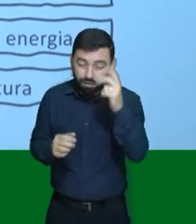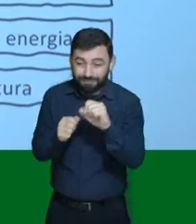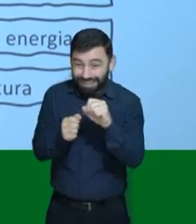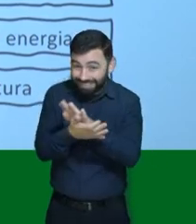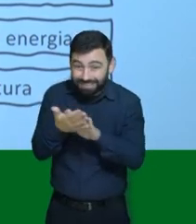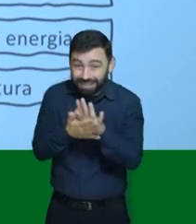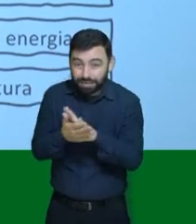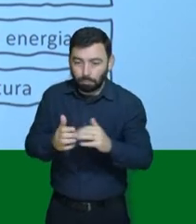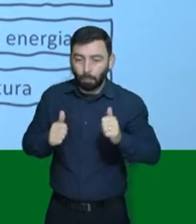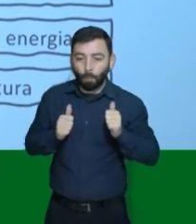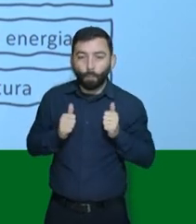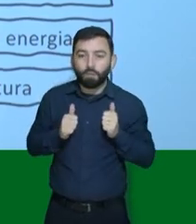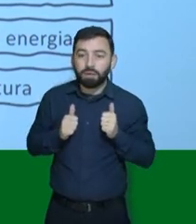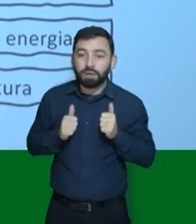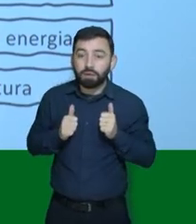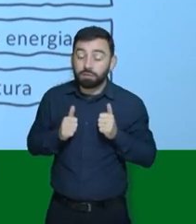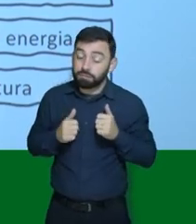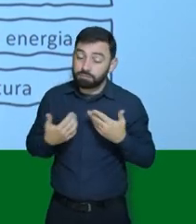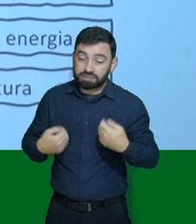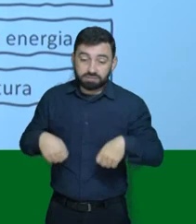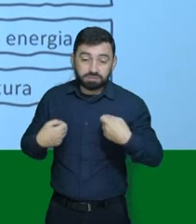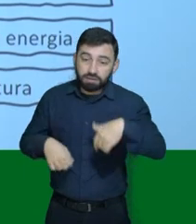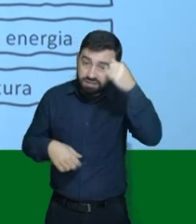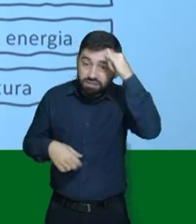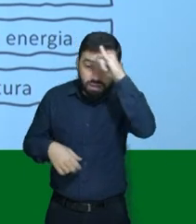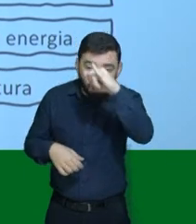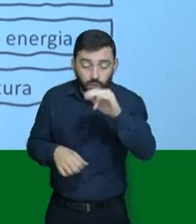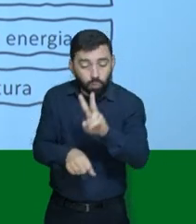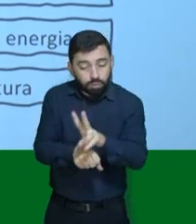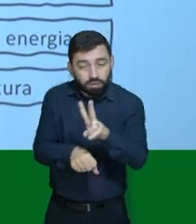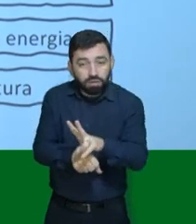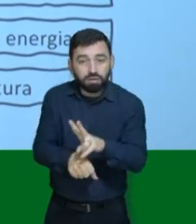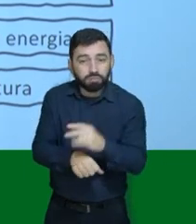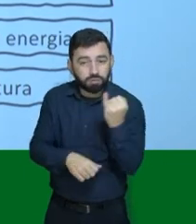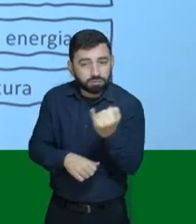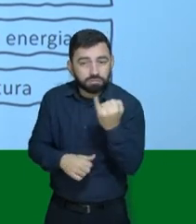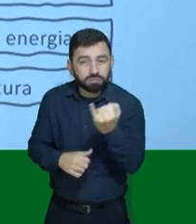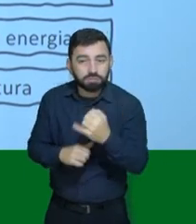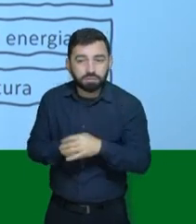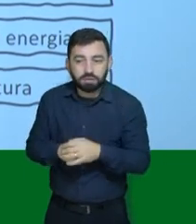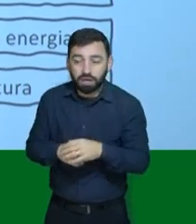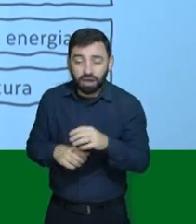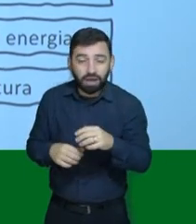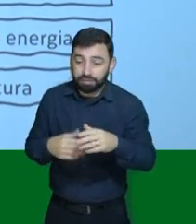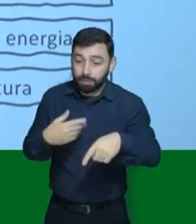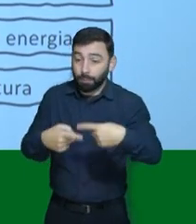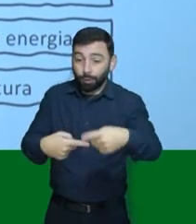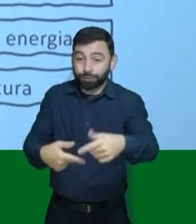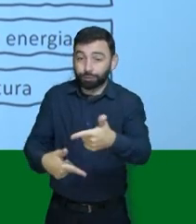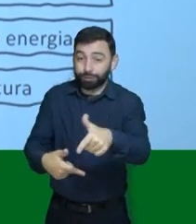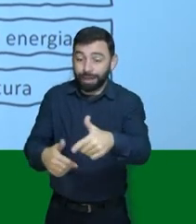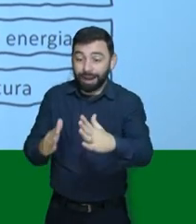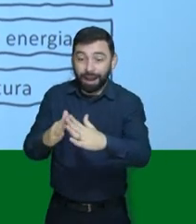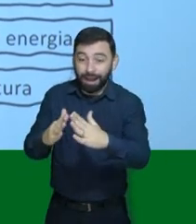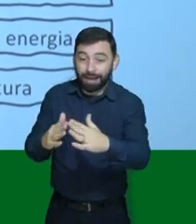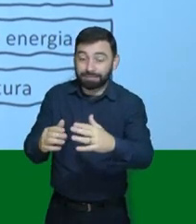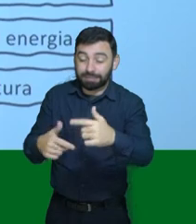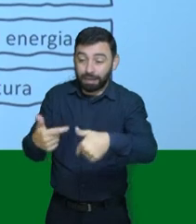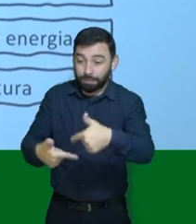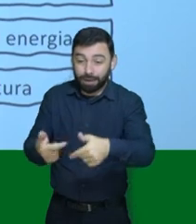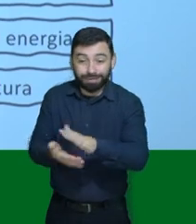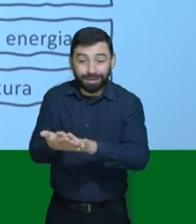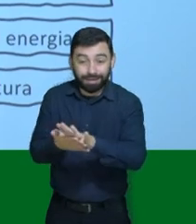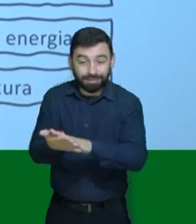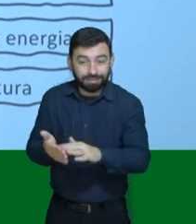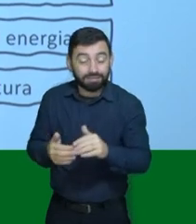né, é muito maior do que a ação de prevenção. Tá? E aí não vai ter emprego, não vai ter casa, não vai ter nada. E